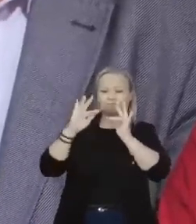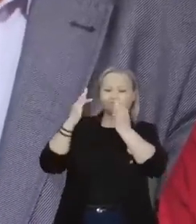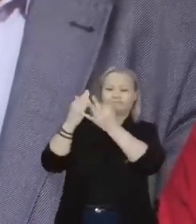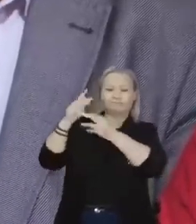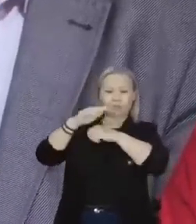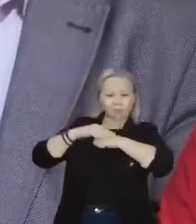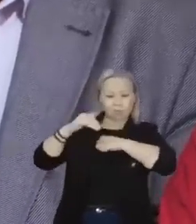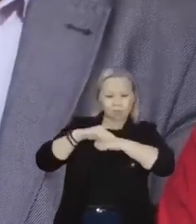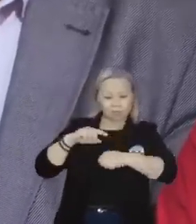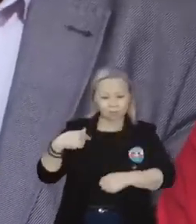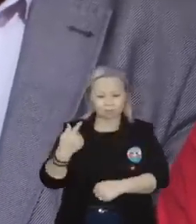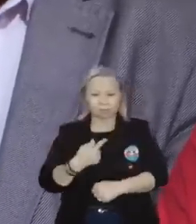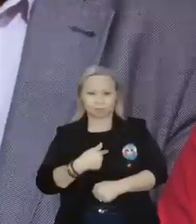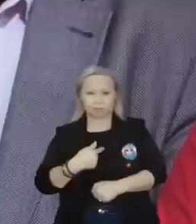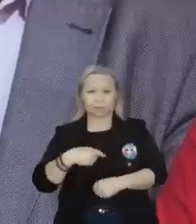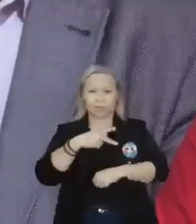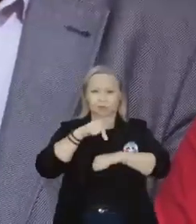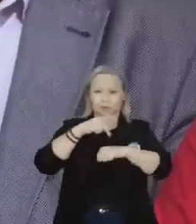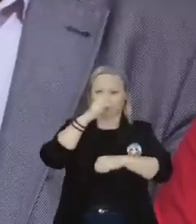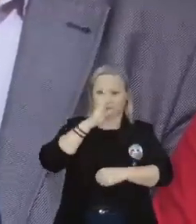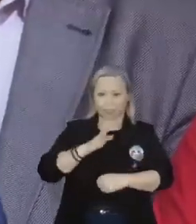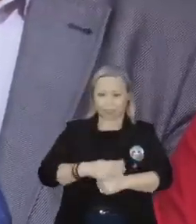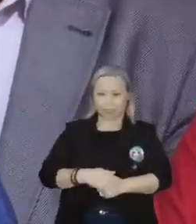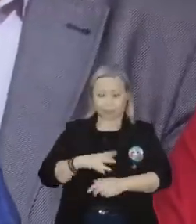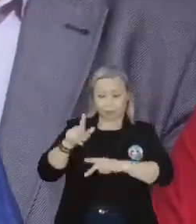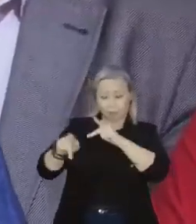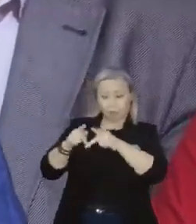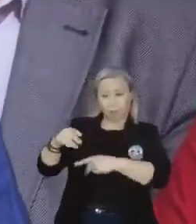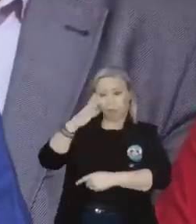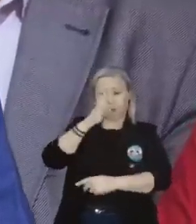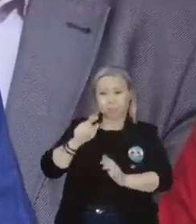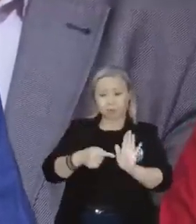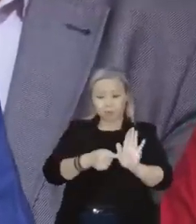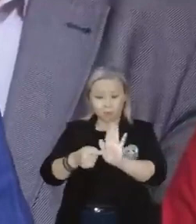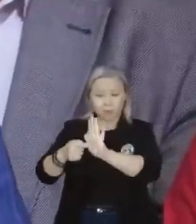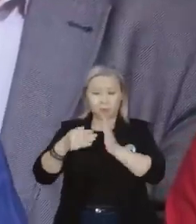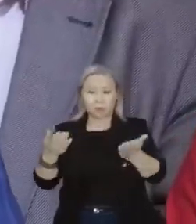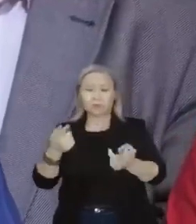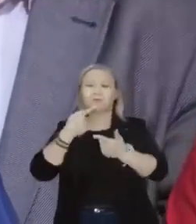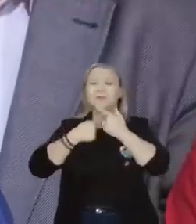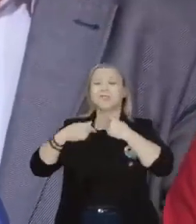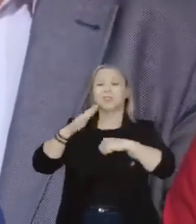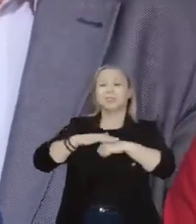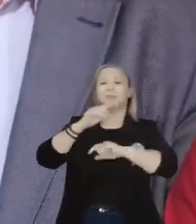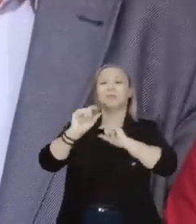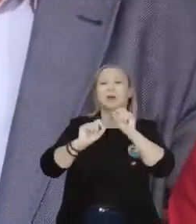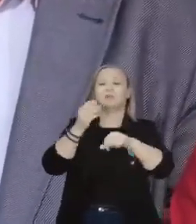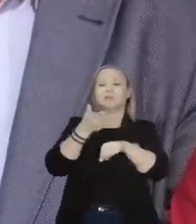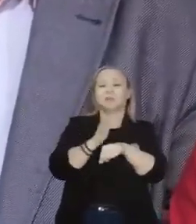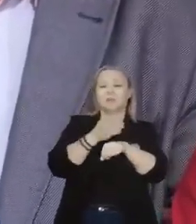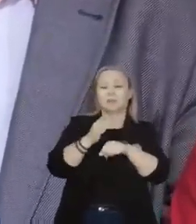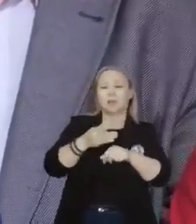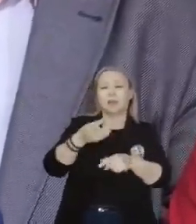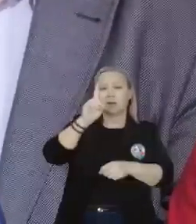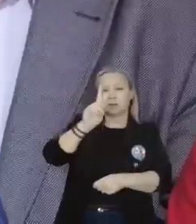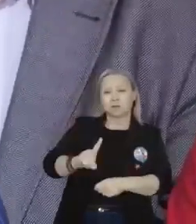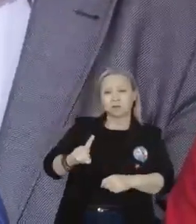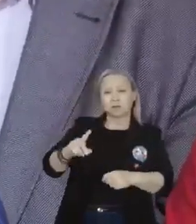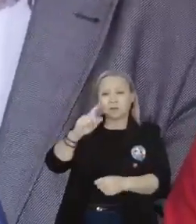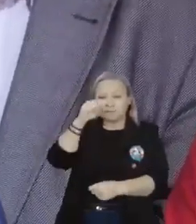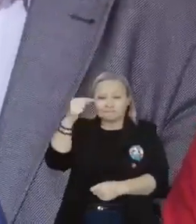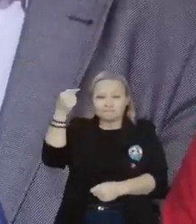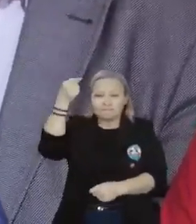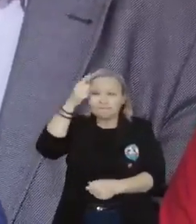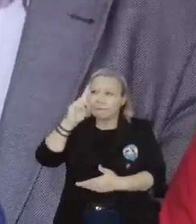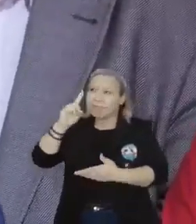país. O povo brasileiro mostrou hoje que deseja mais do que exercer o direito sagrado de escolher quem vai governar sua